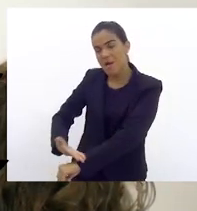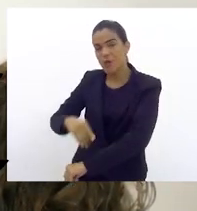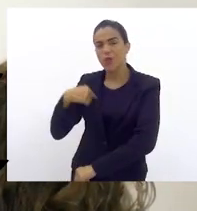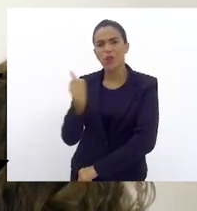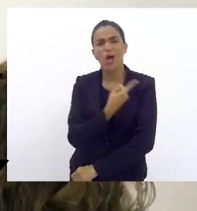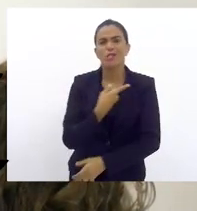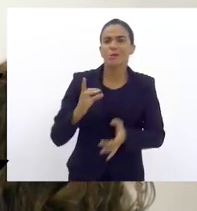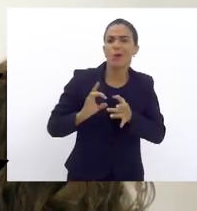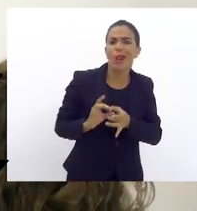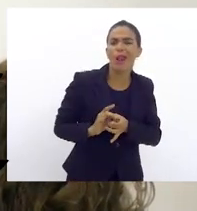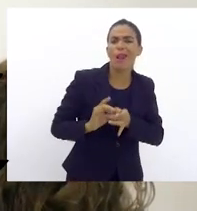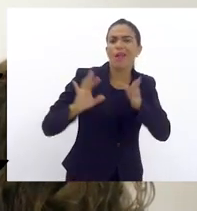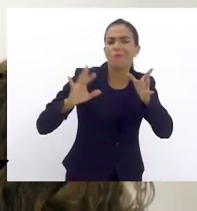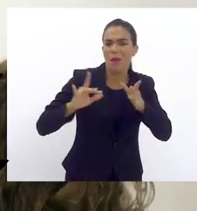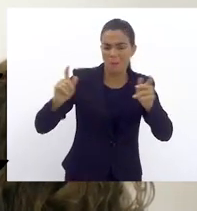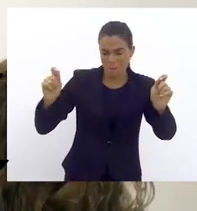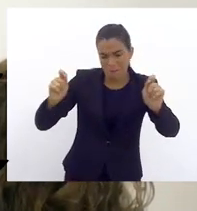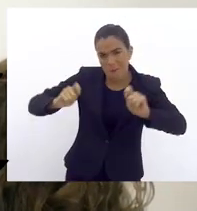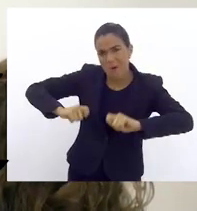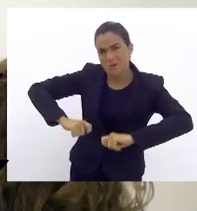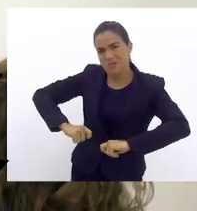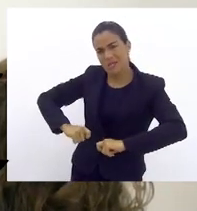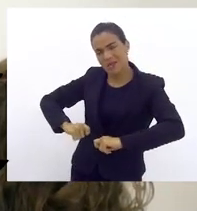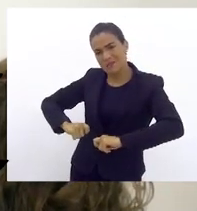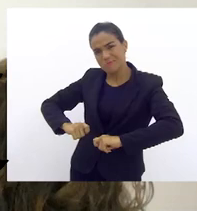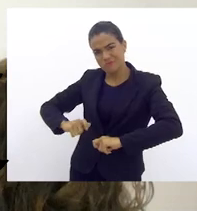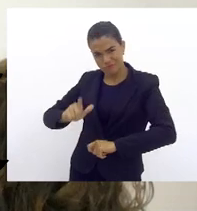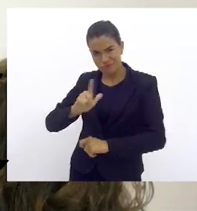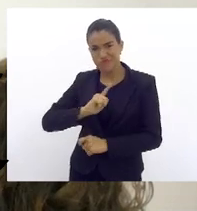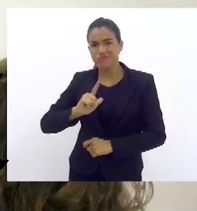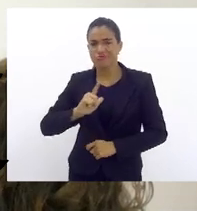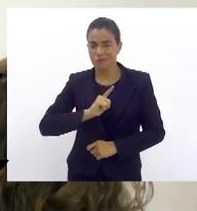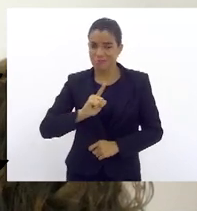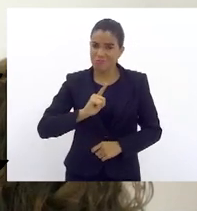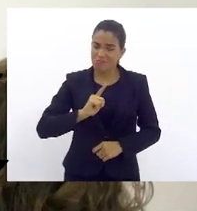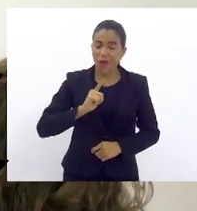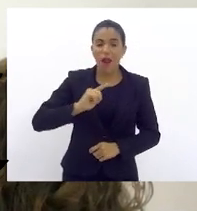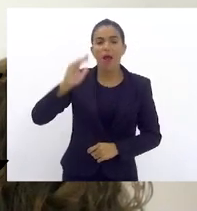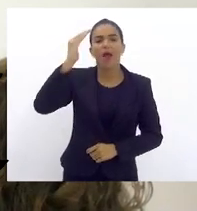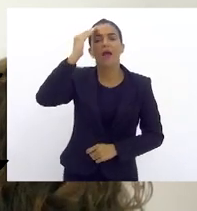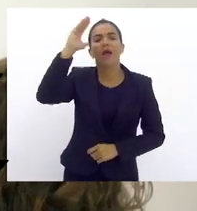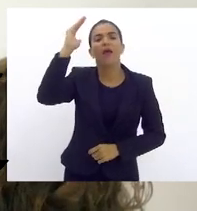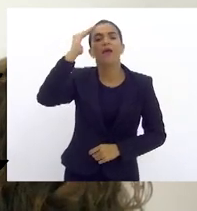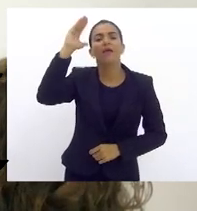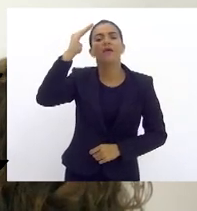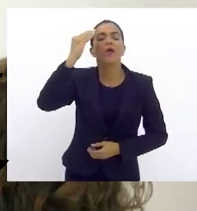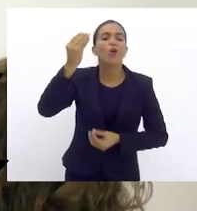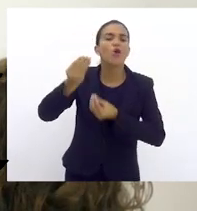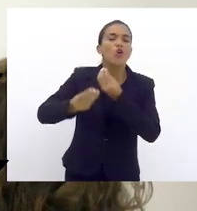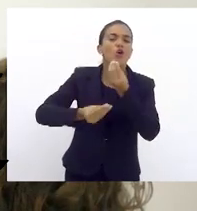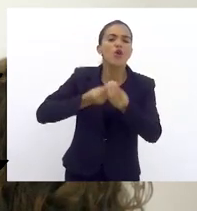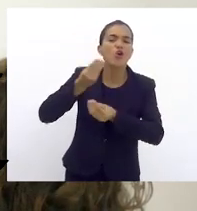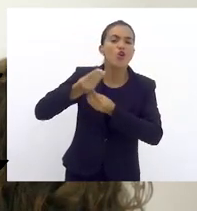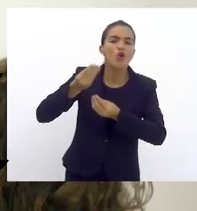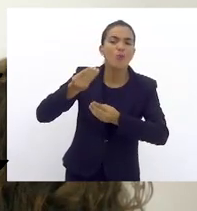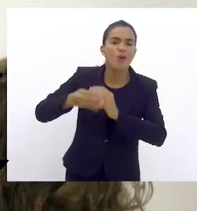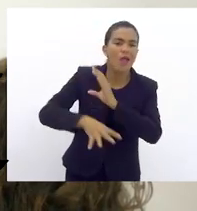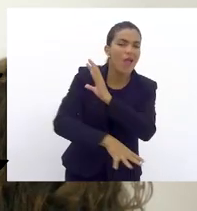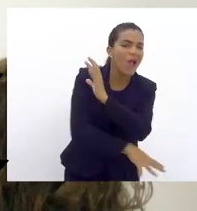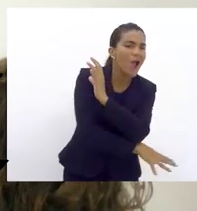arbítrio possuímos capacidade para entender a raiz do fim do mundo